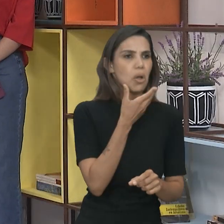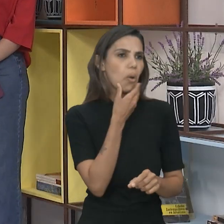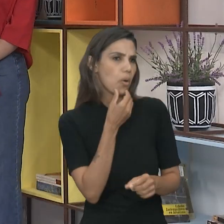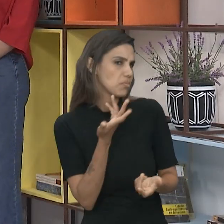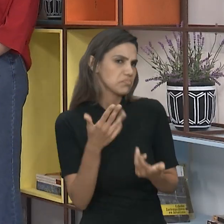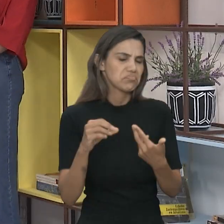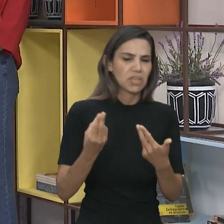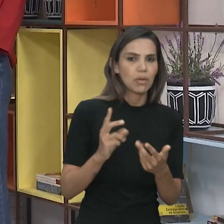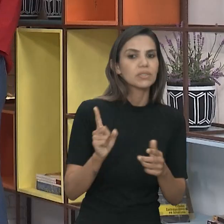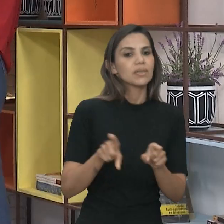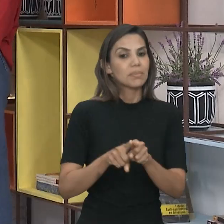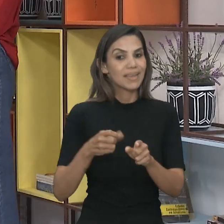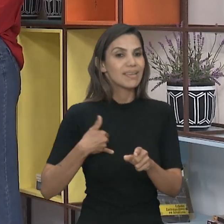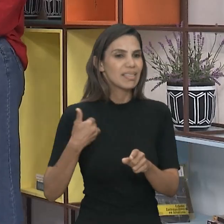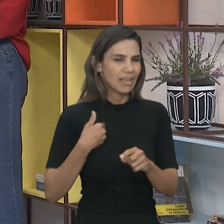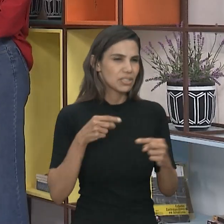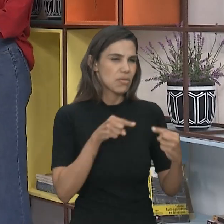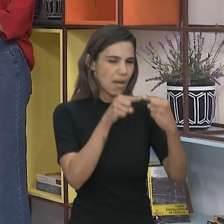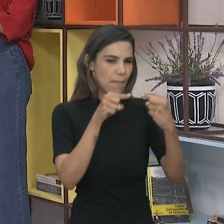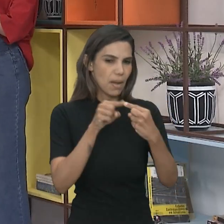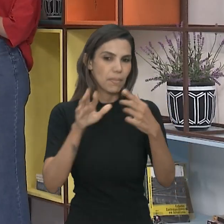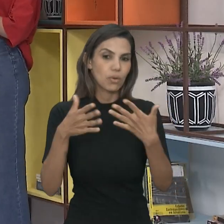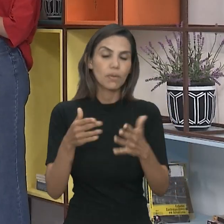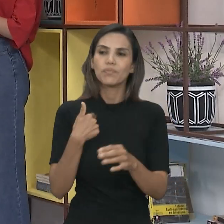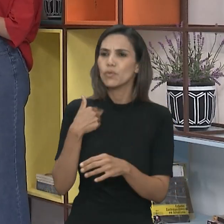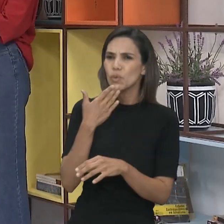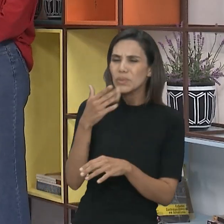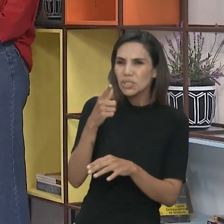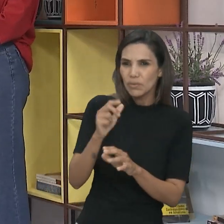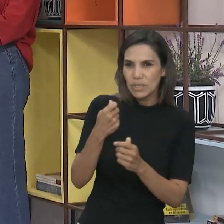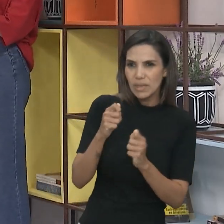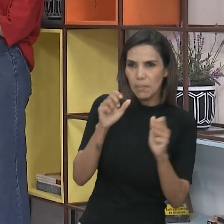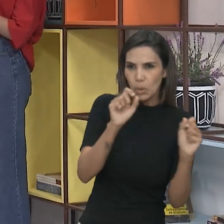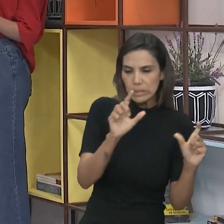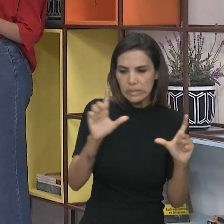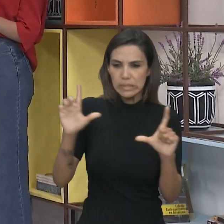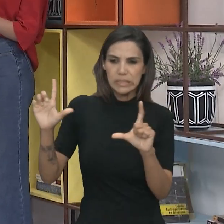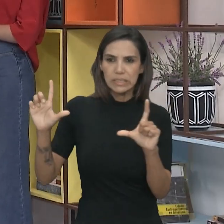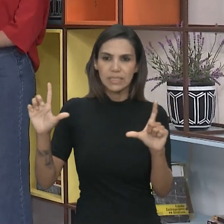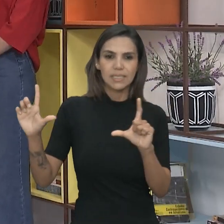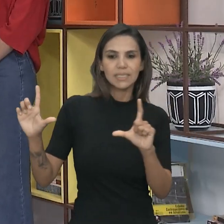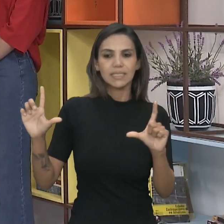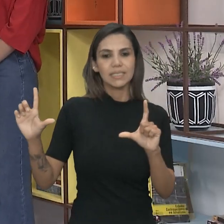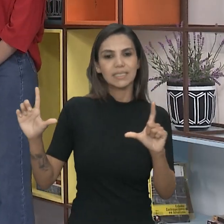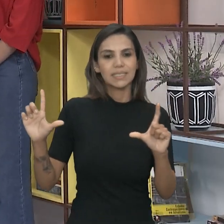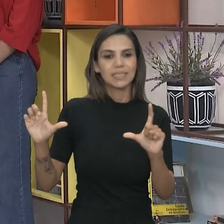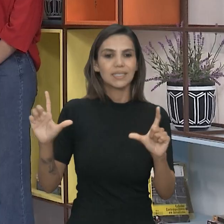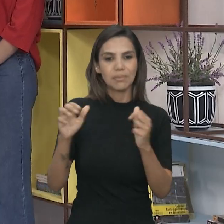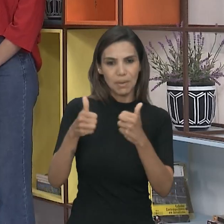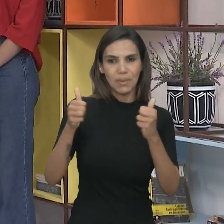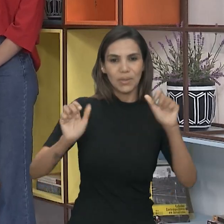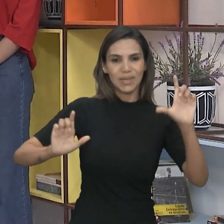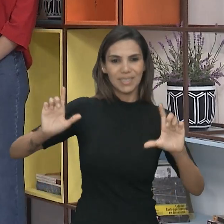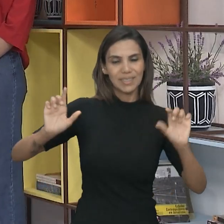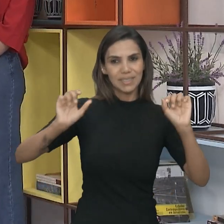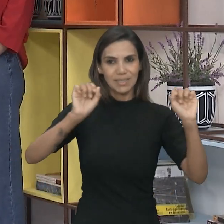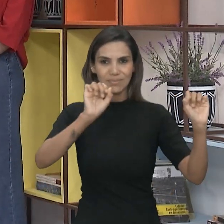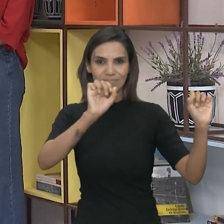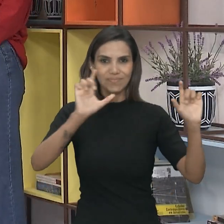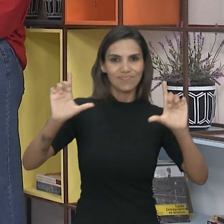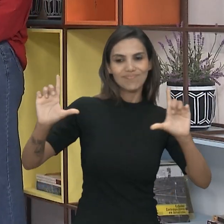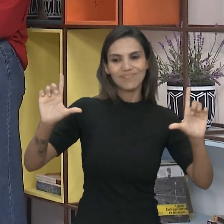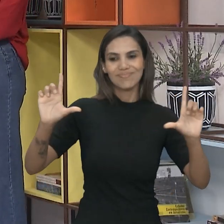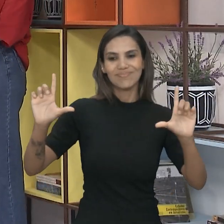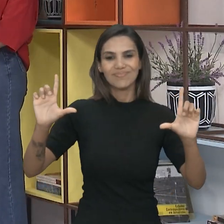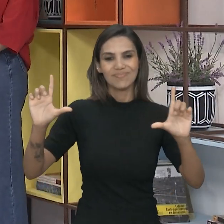conquista aí. Eu vou pedir para você chegar um pouquinho aqui para a sua esquerda, para a nossa imagem. Isso, perfeito. Eu queria te fazer mais uma pergunta.